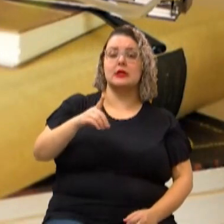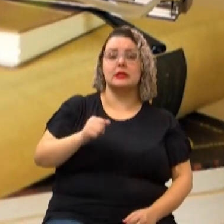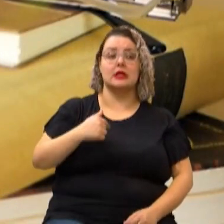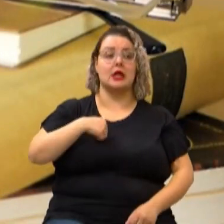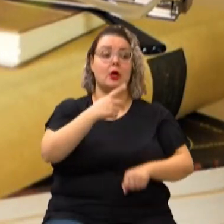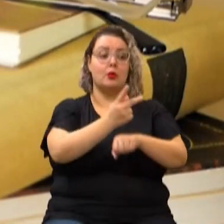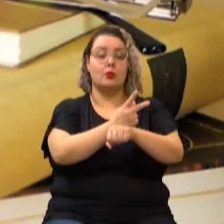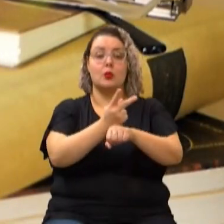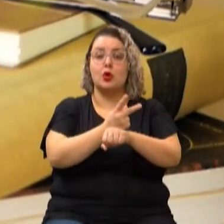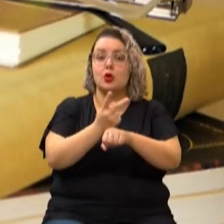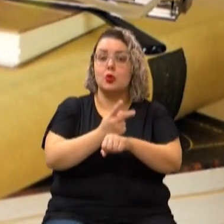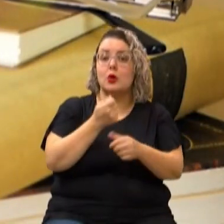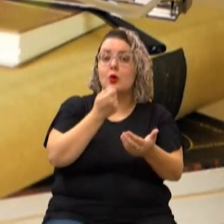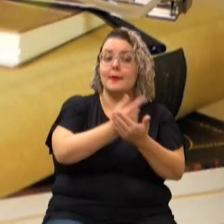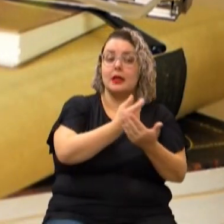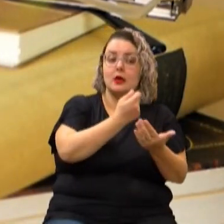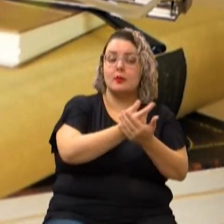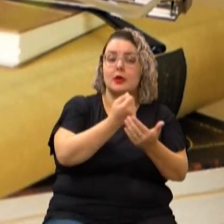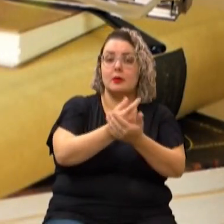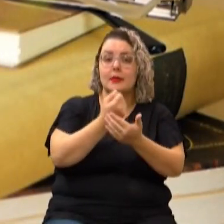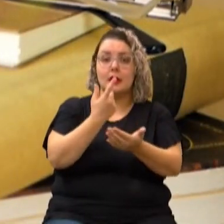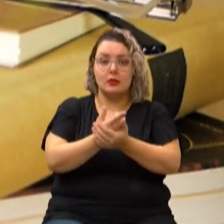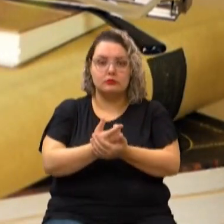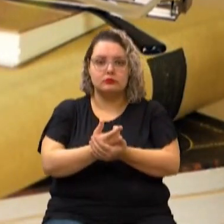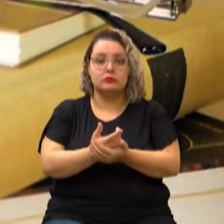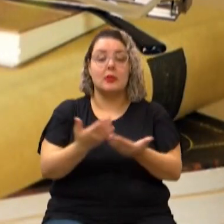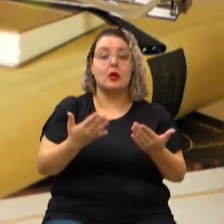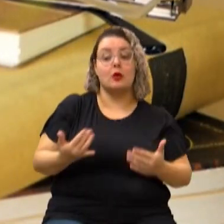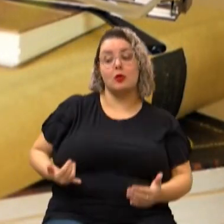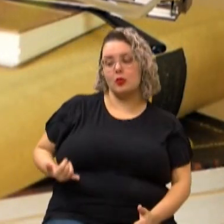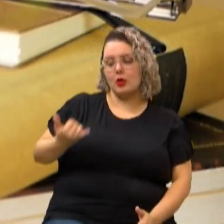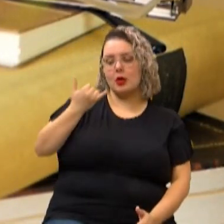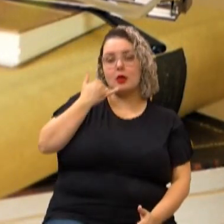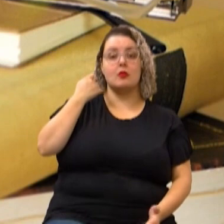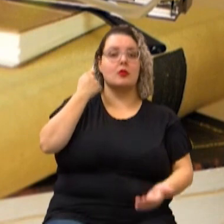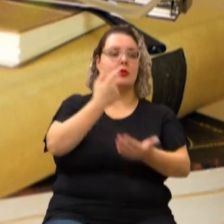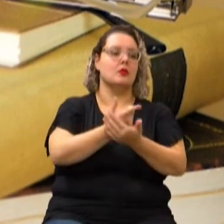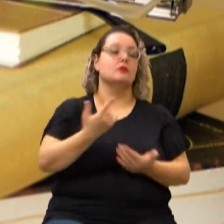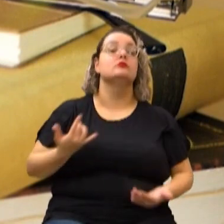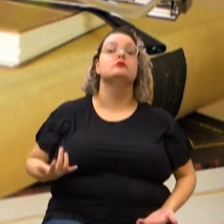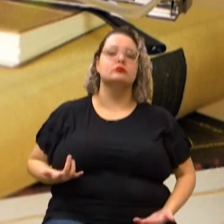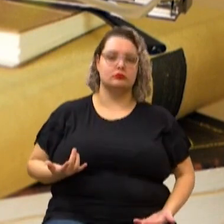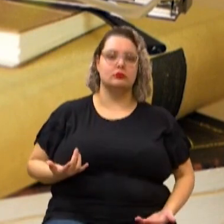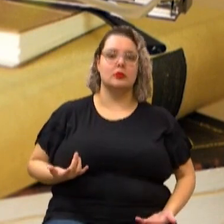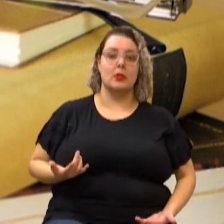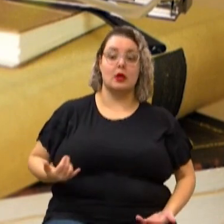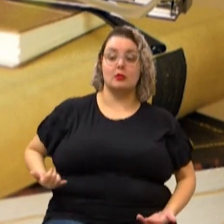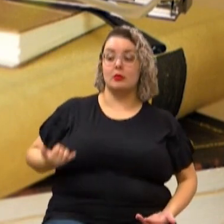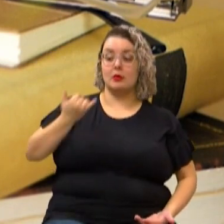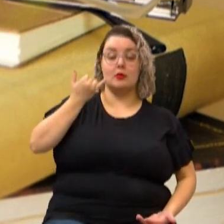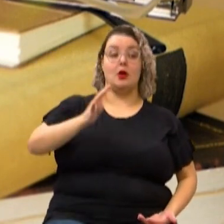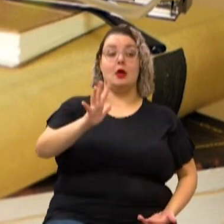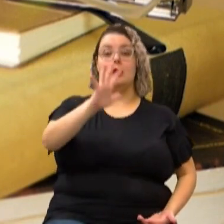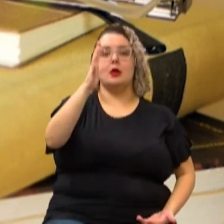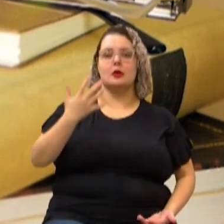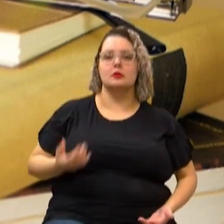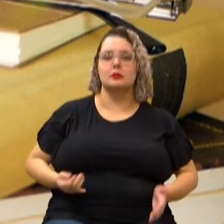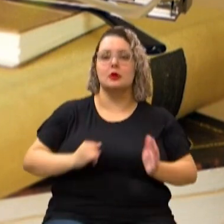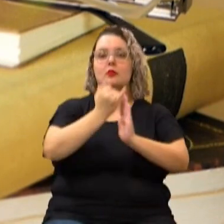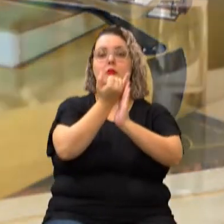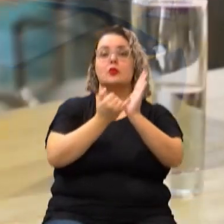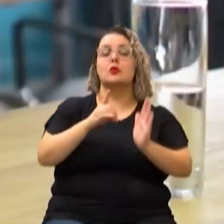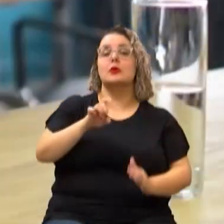intenção do empresário. Quero aumentar o preço do meu produto. Aumentou o preço do meu produto, por exemplo,